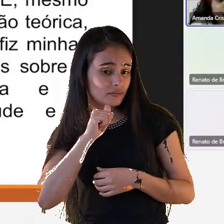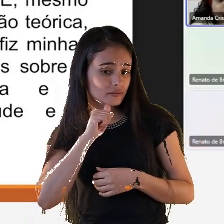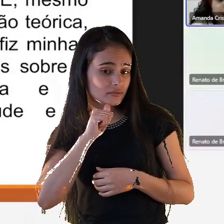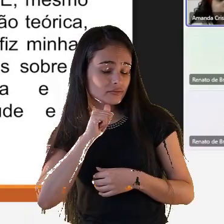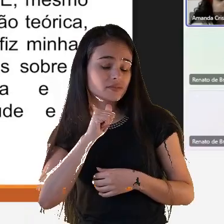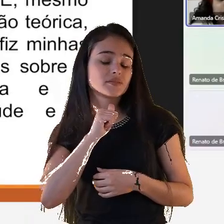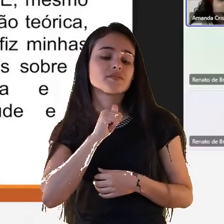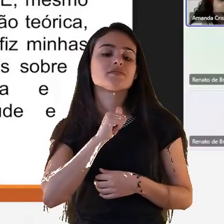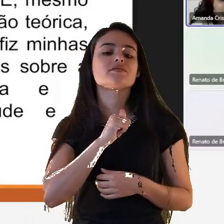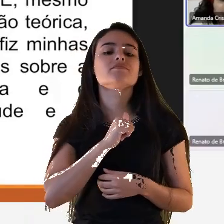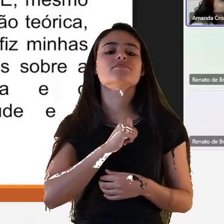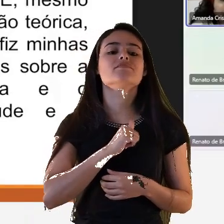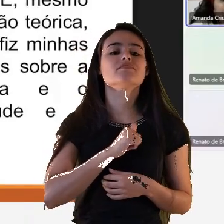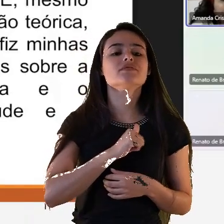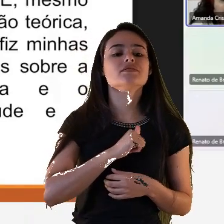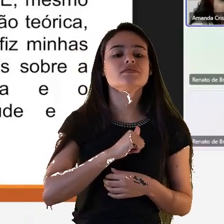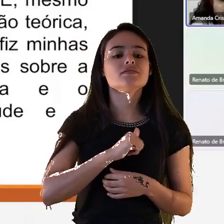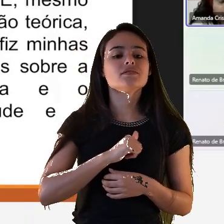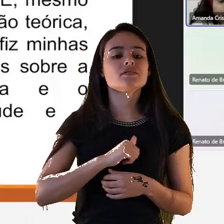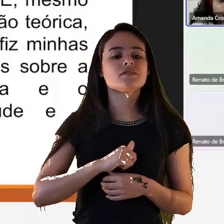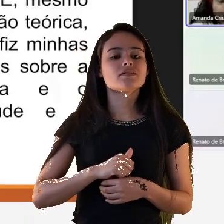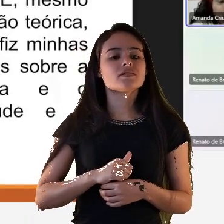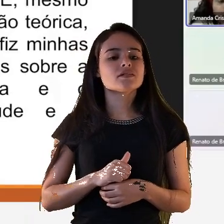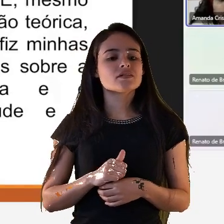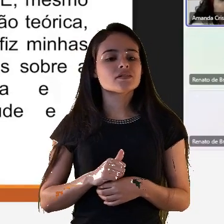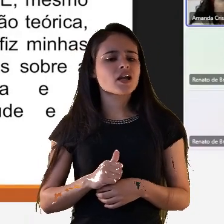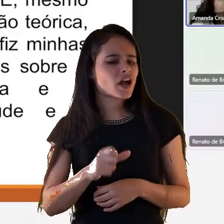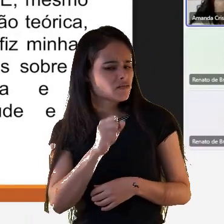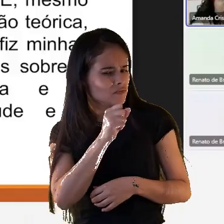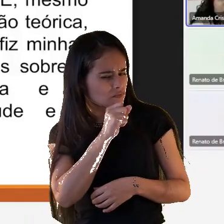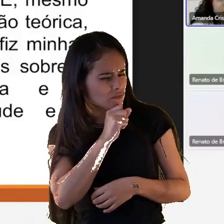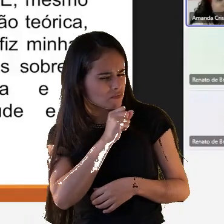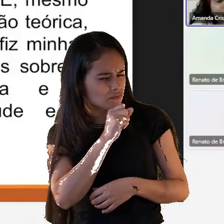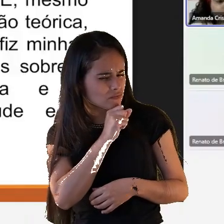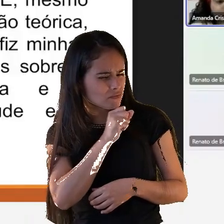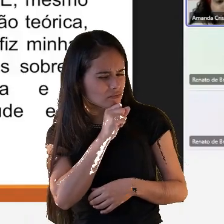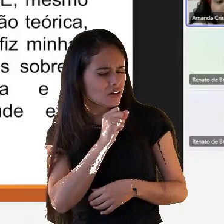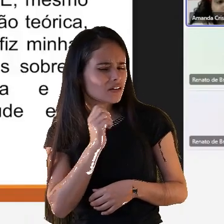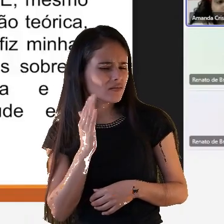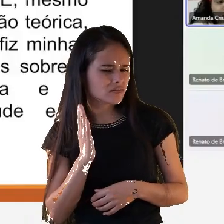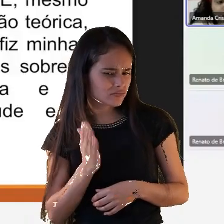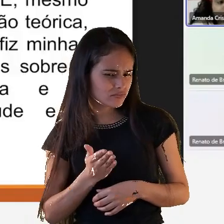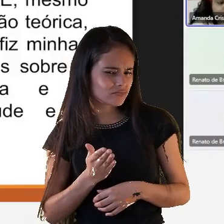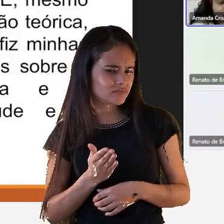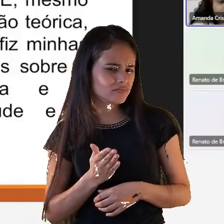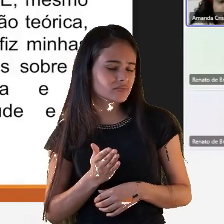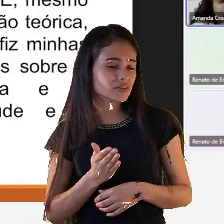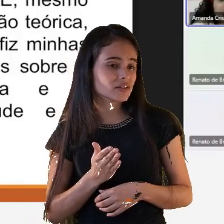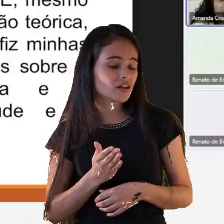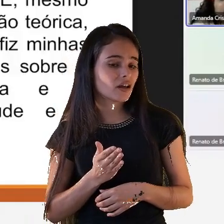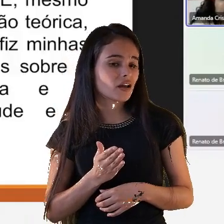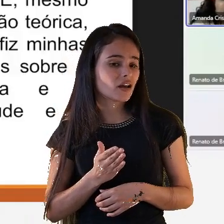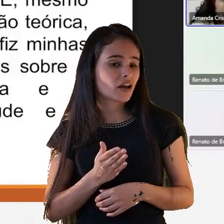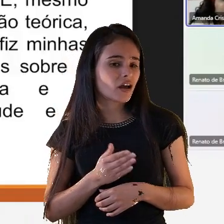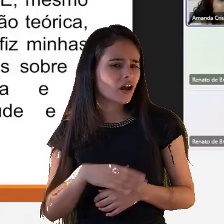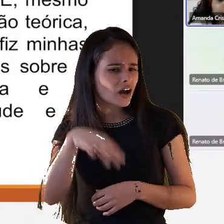de mulheres muito idosas, né? Então hoje as minhas tias são todas vivas,